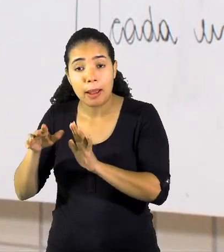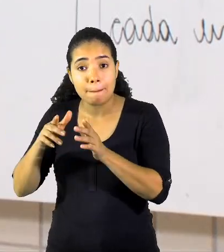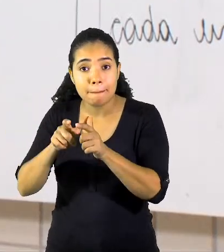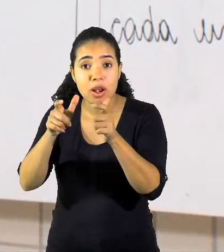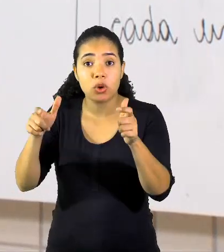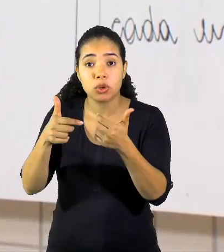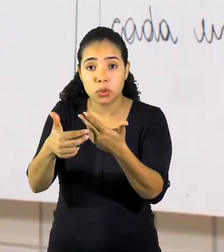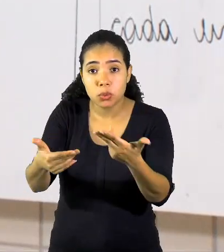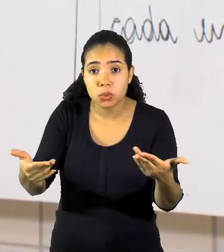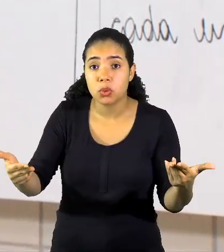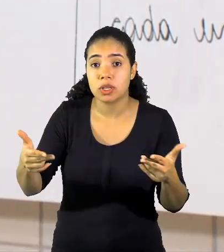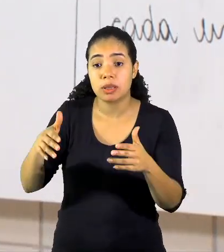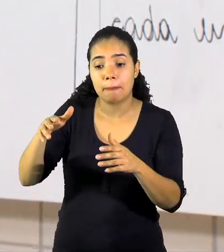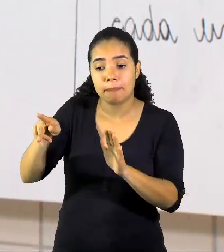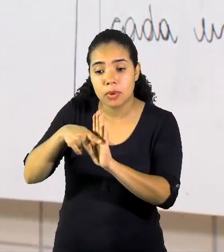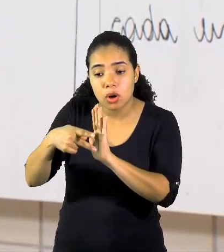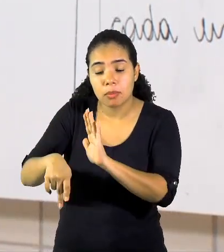matemática.